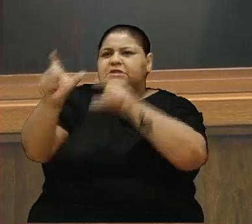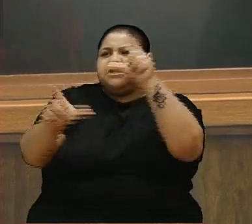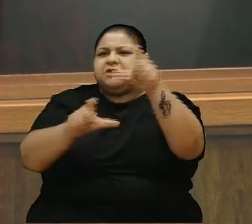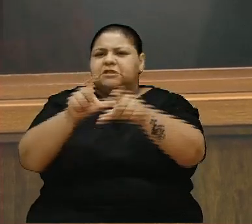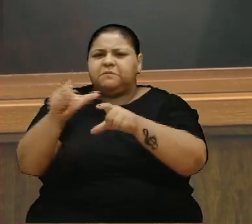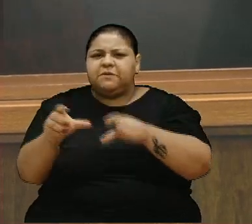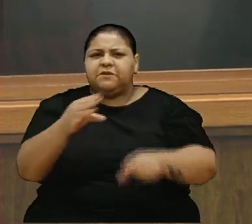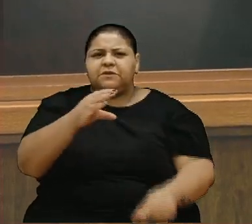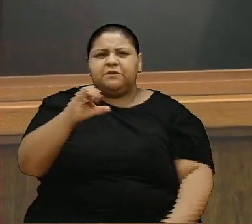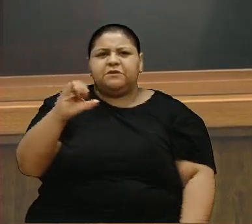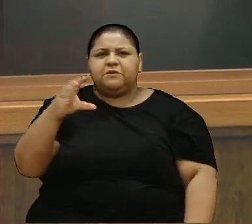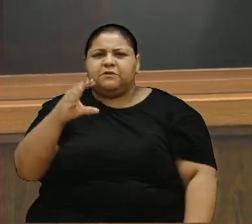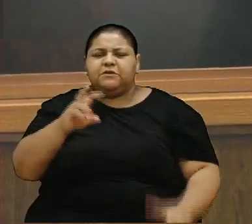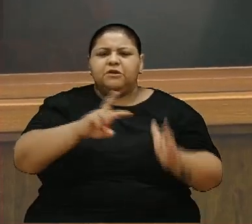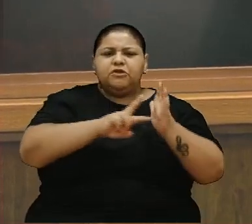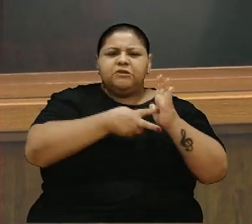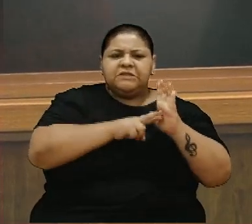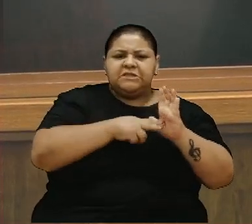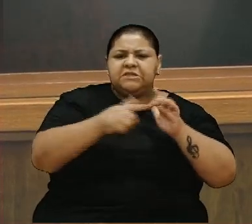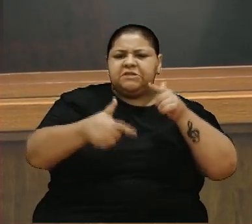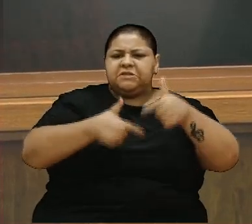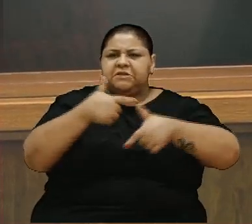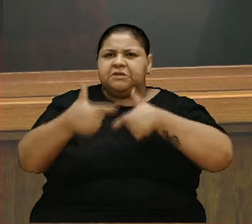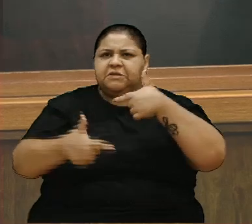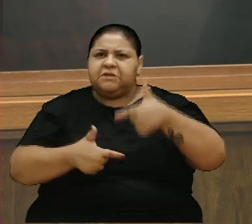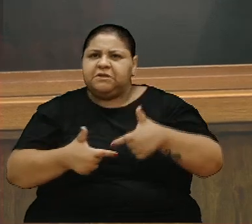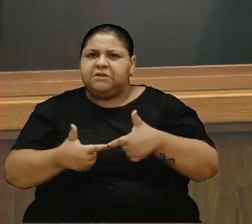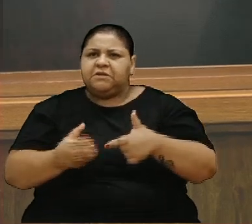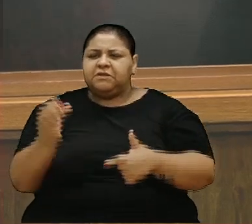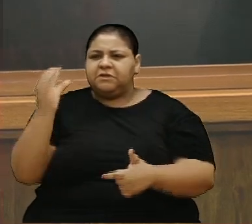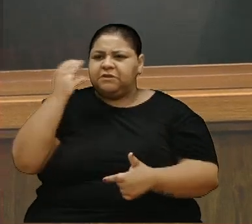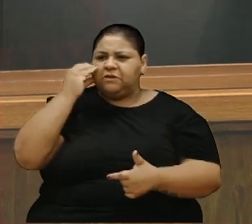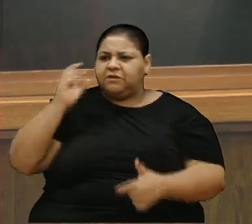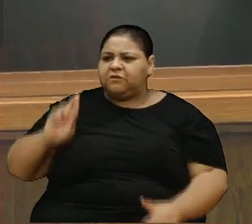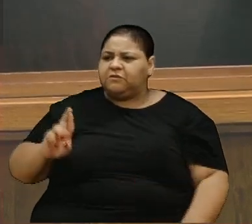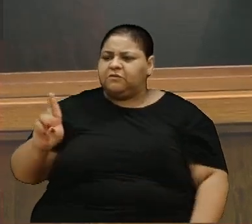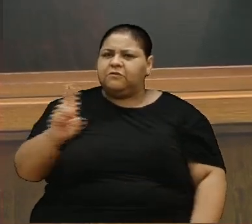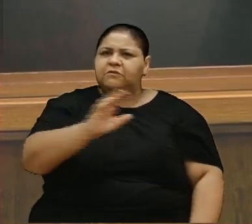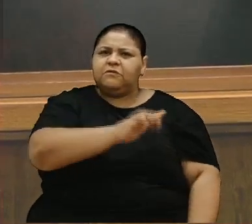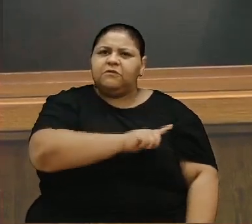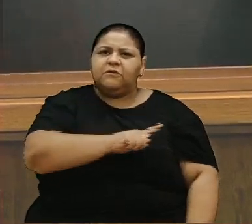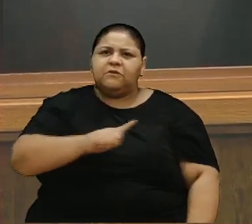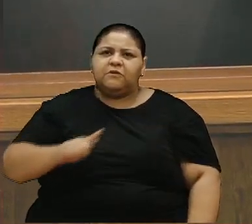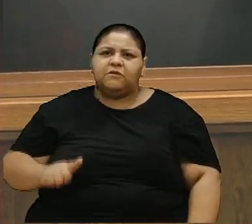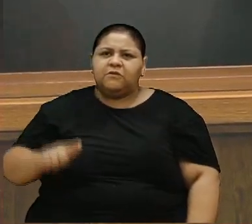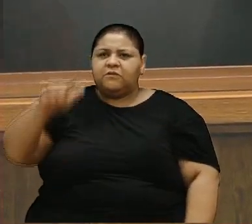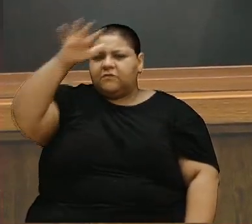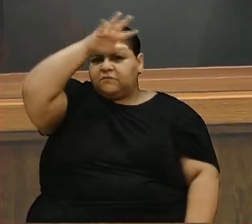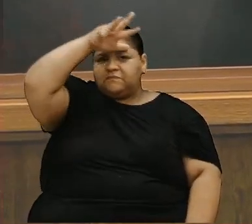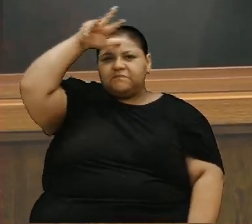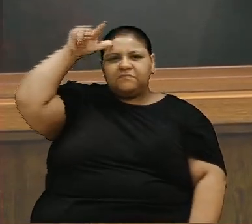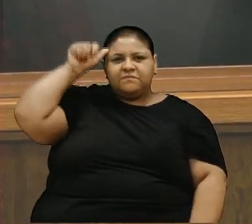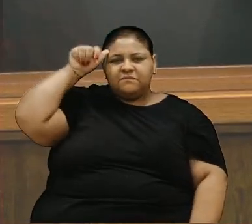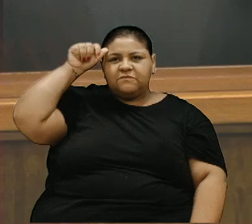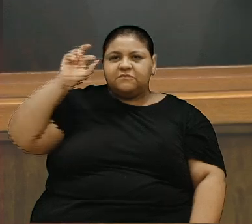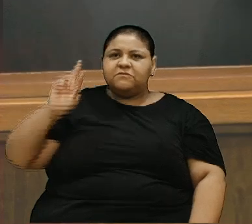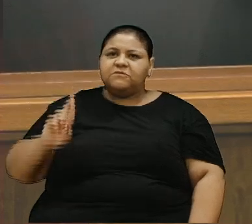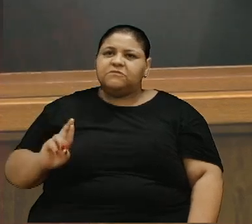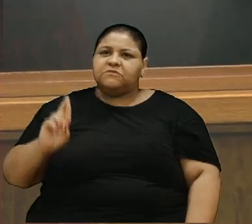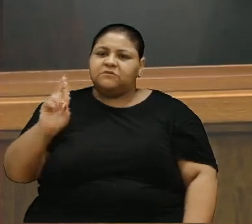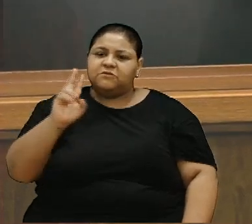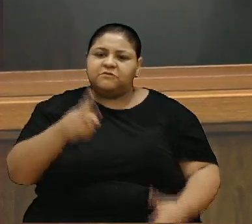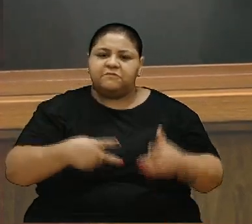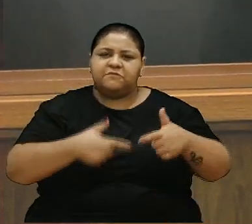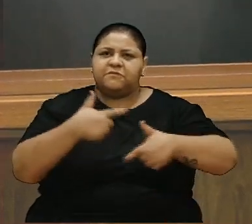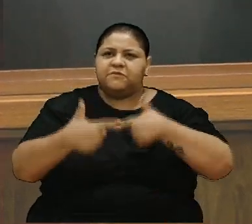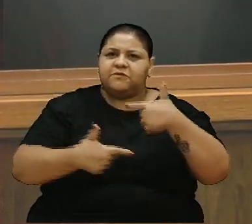SIC, dos sindicatos de trabalhadores, de patronal, representante do governo municipal, representante de